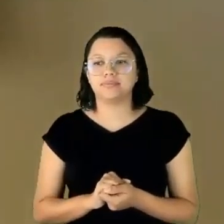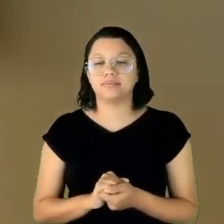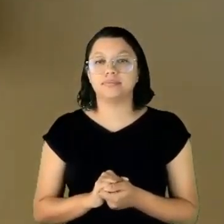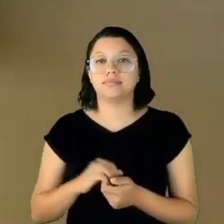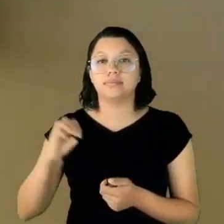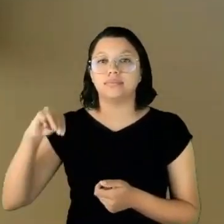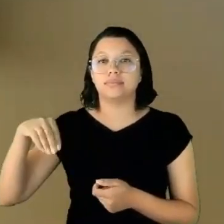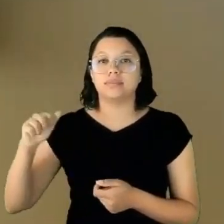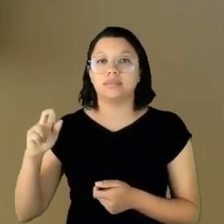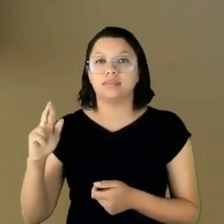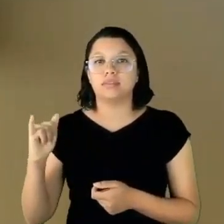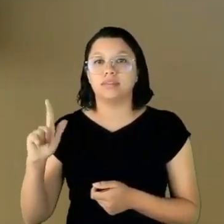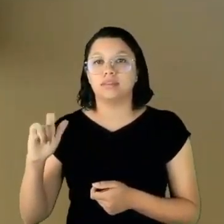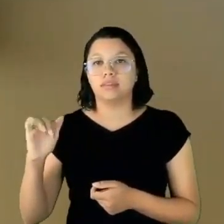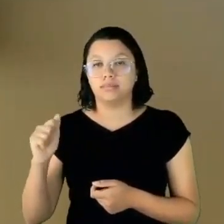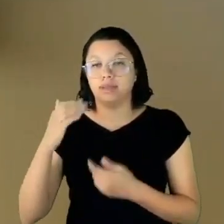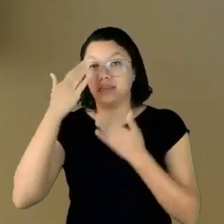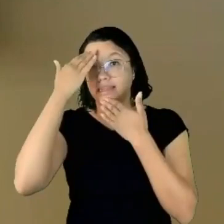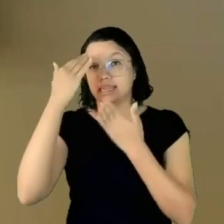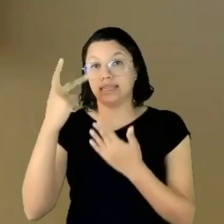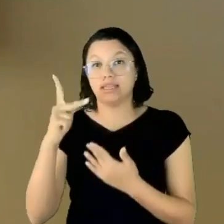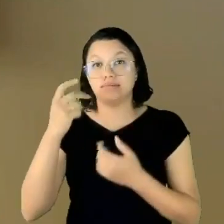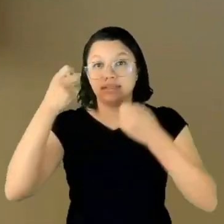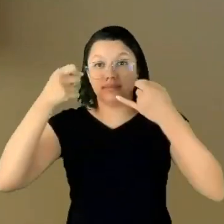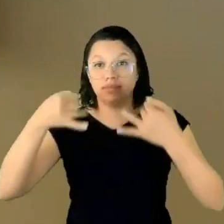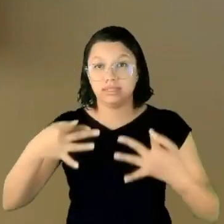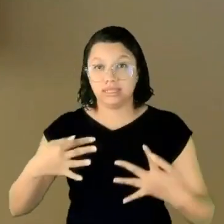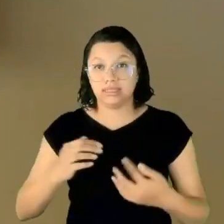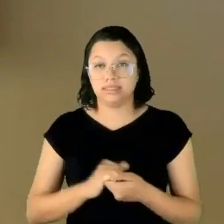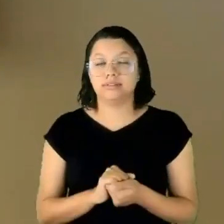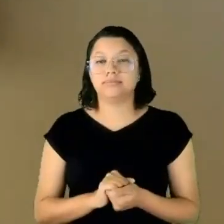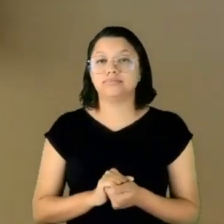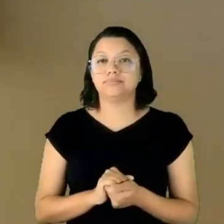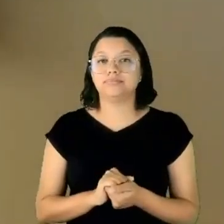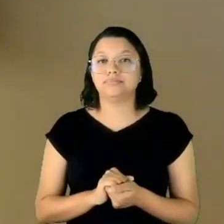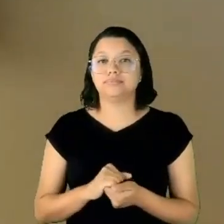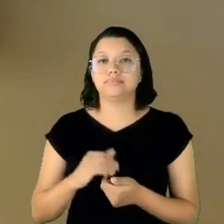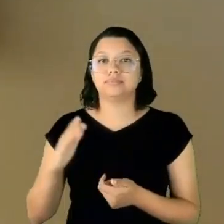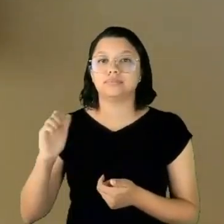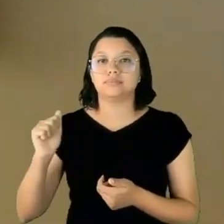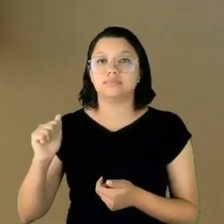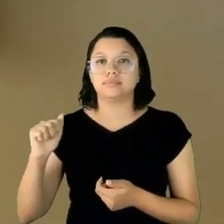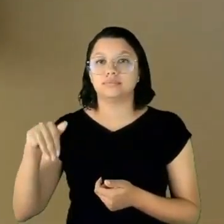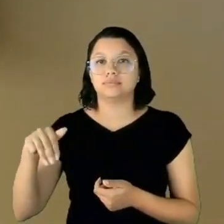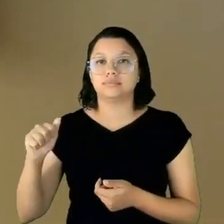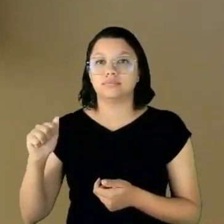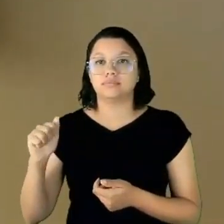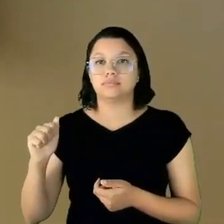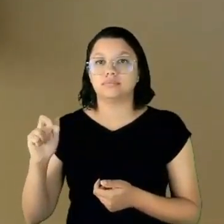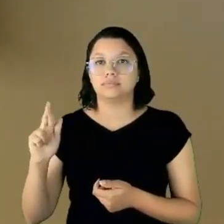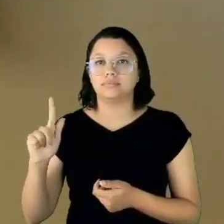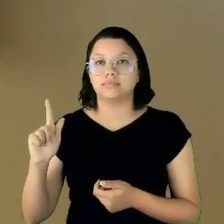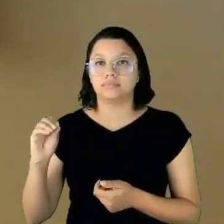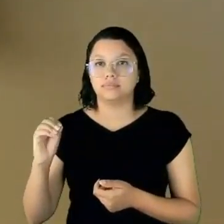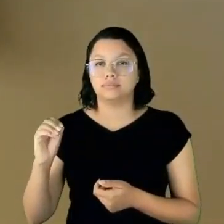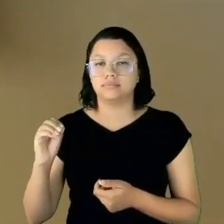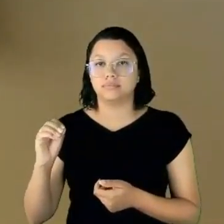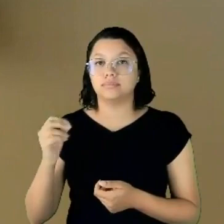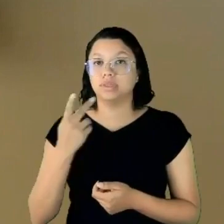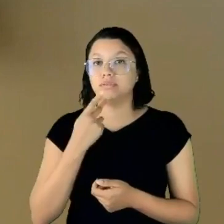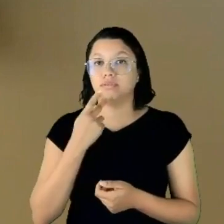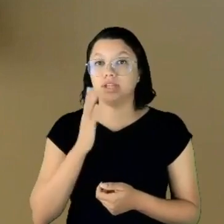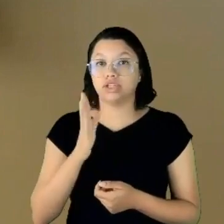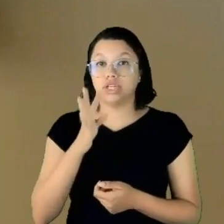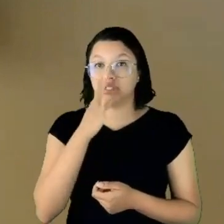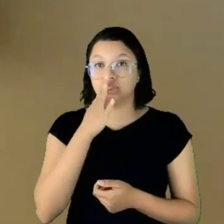a Marília agradece aqui a sua explanação Denilson Júlio Silveira Camargo diz que eu já vi